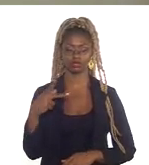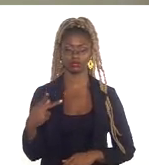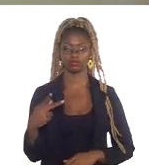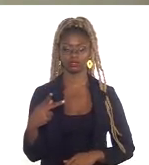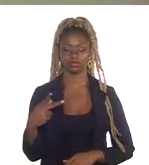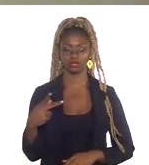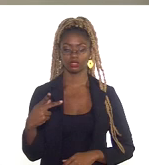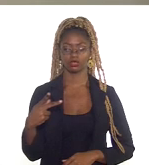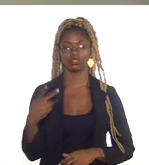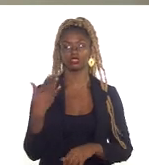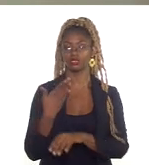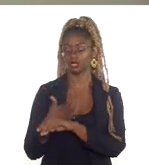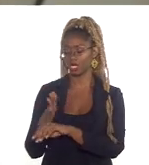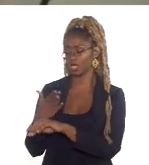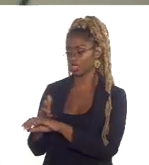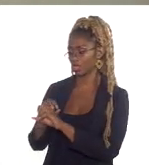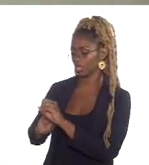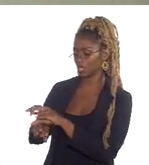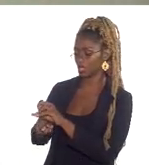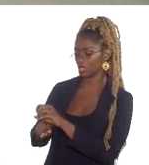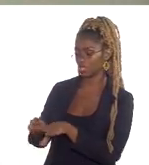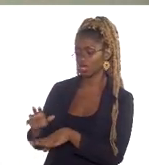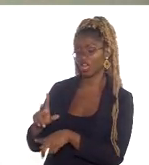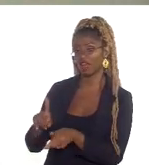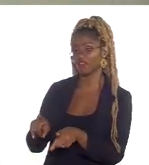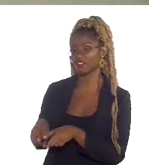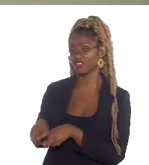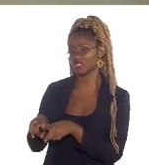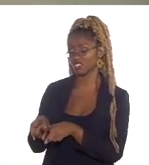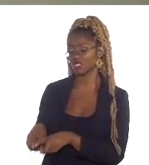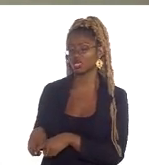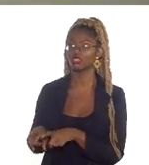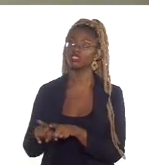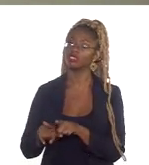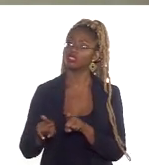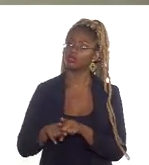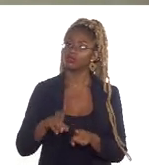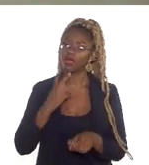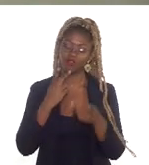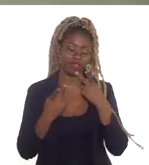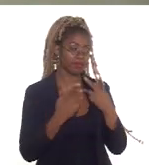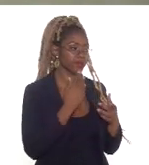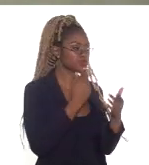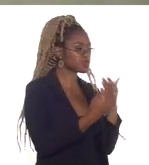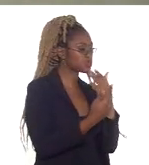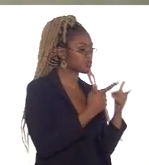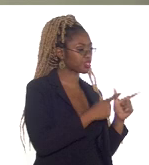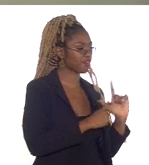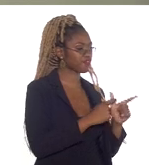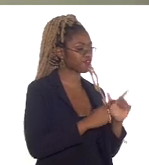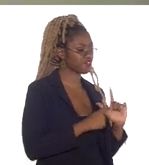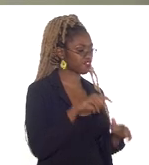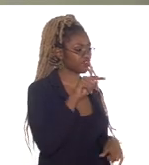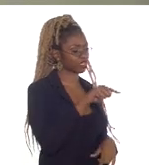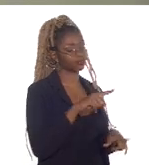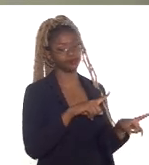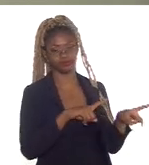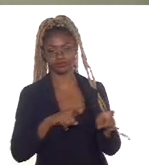treina o pessoal da Fazenda em relação à cobrança de tributos estaduais. A